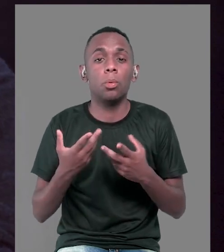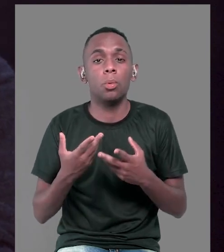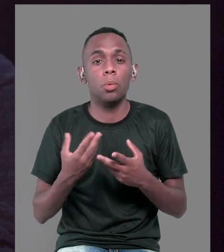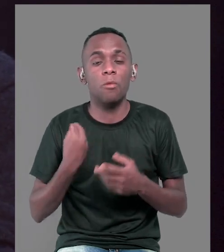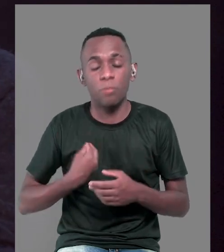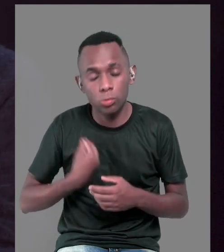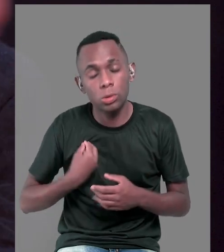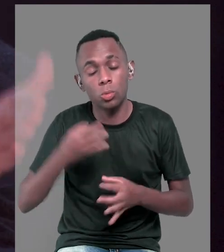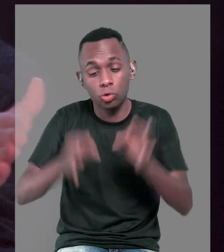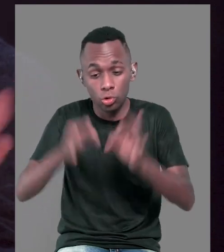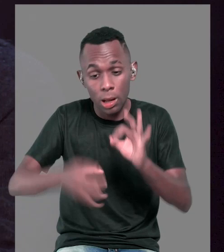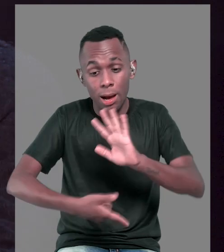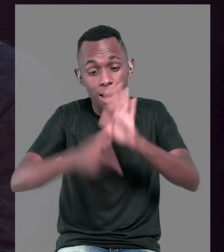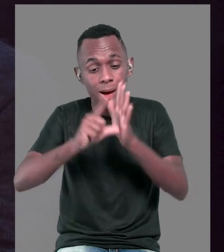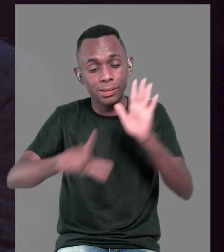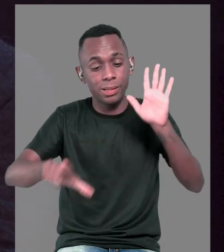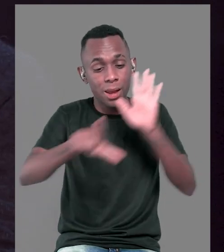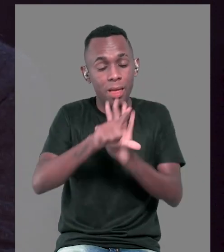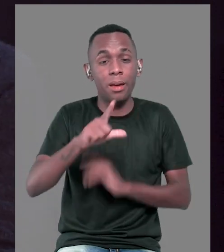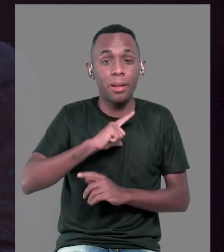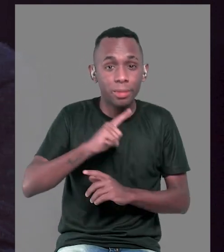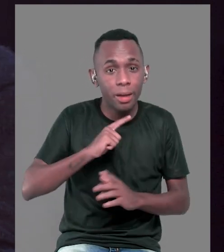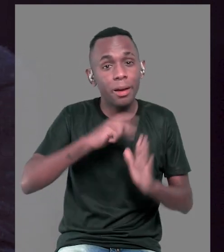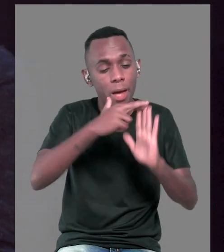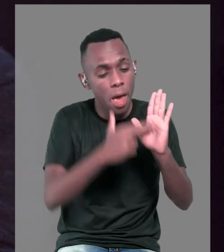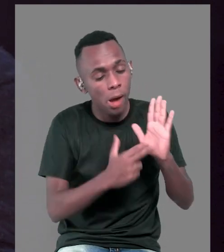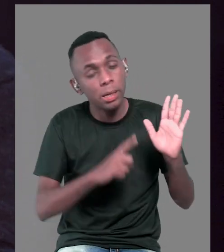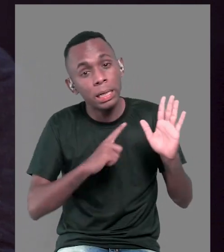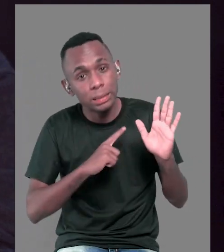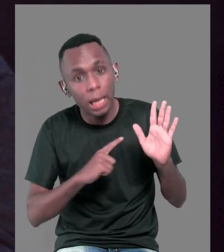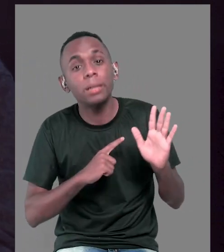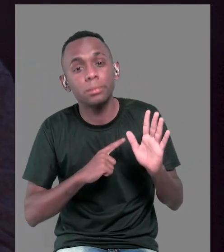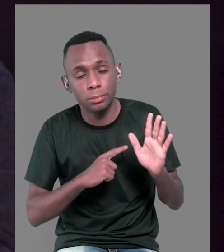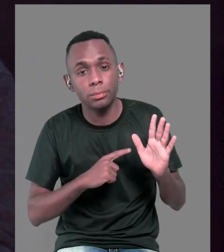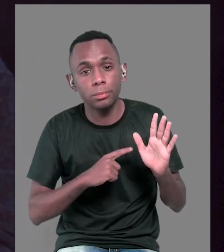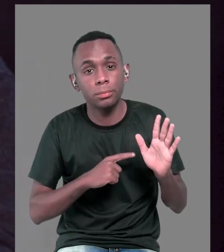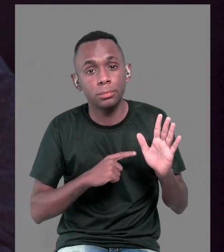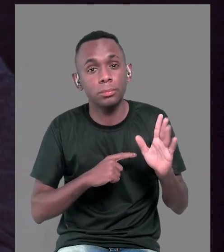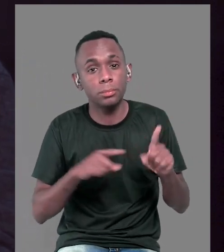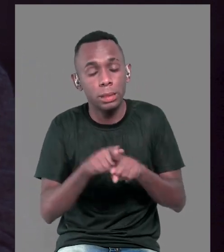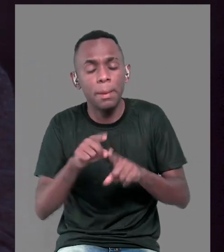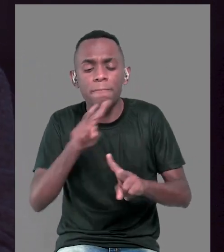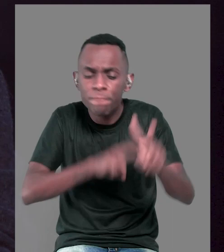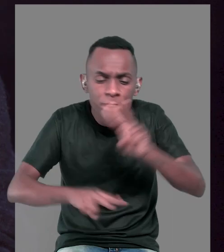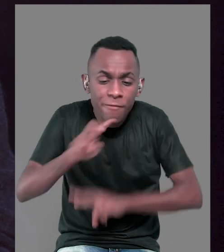baseada em leis prévias, premissas, tipos que se aplicam, verificação